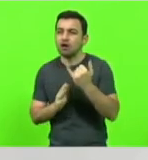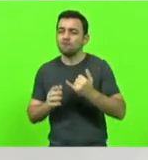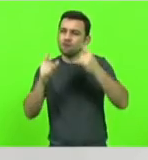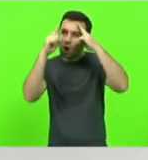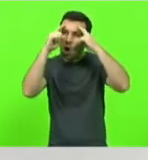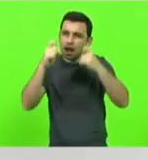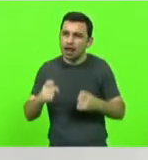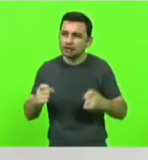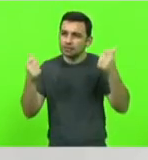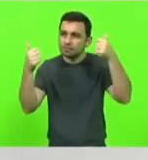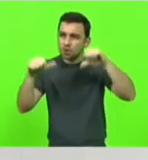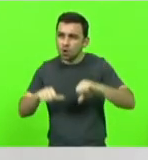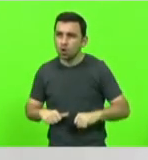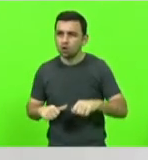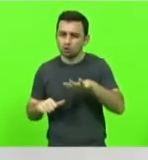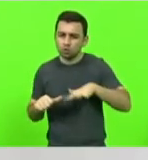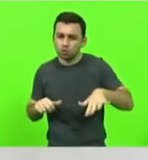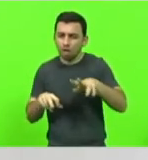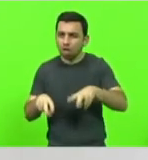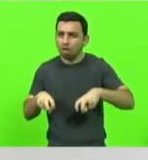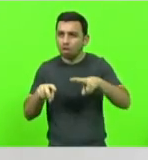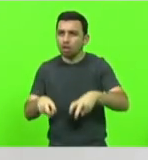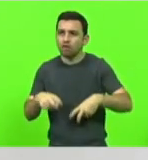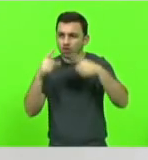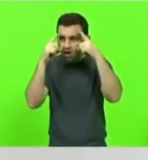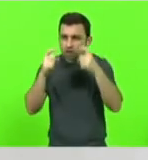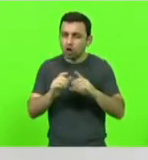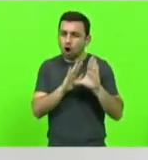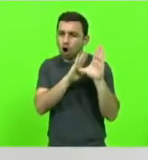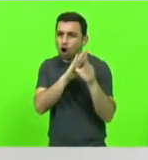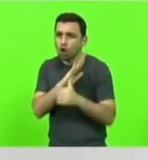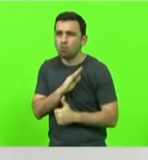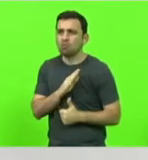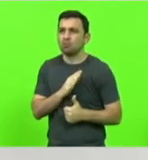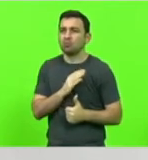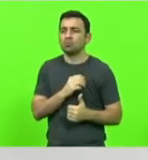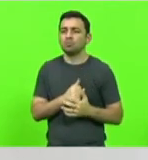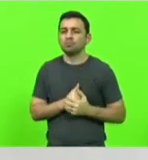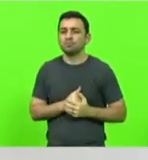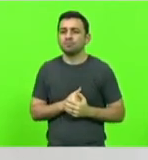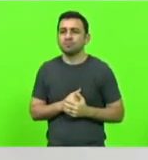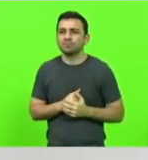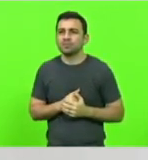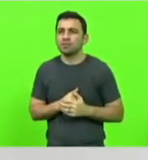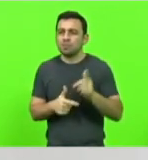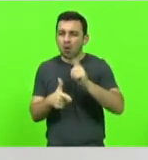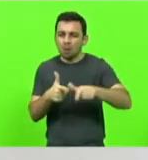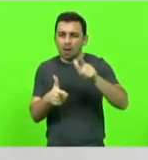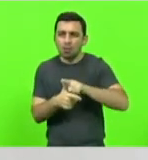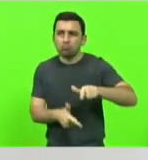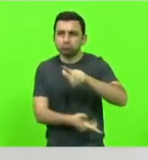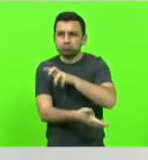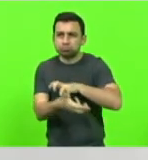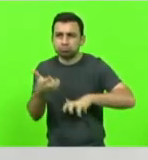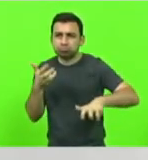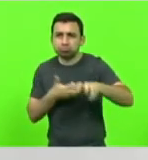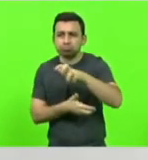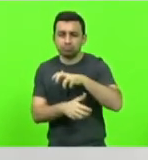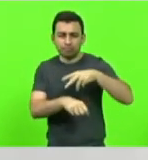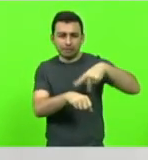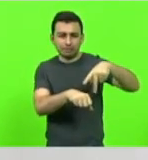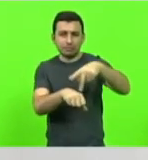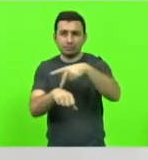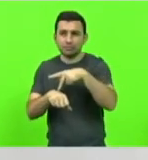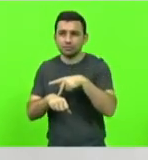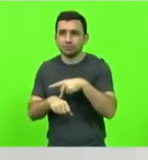de violência no campo, de roubo, de furto, situação de caos que está instaurada nesses países.